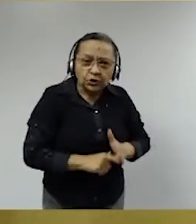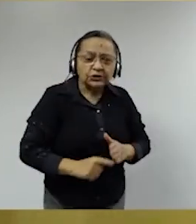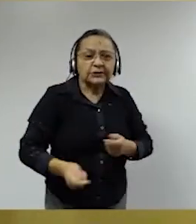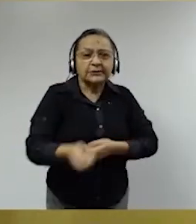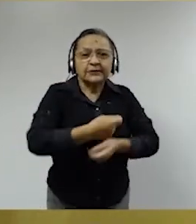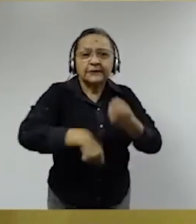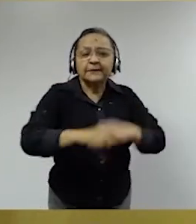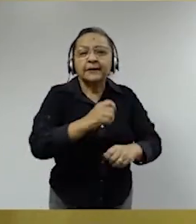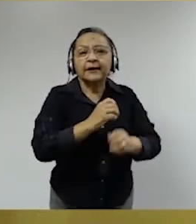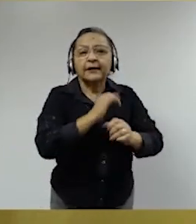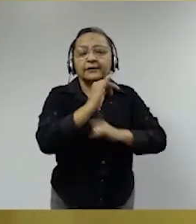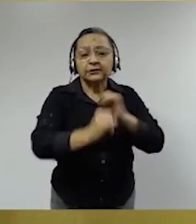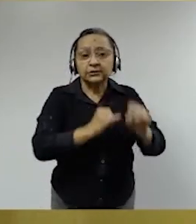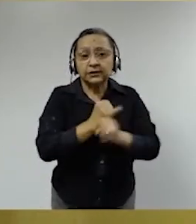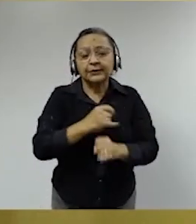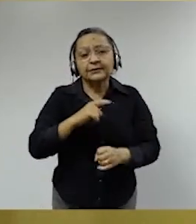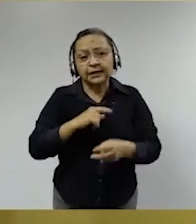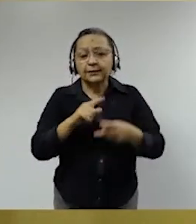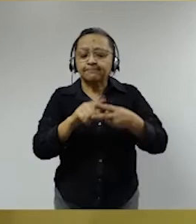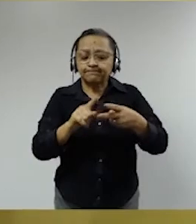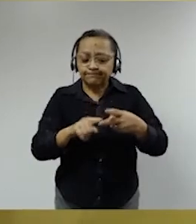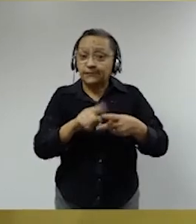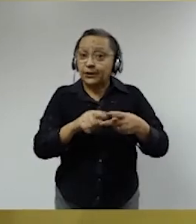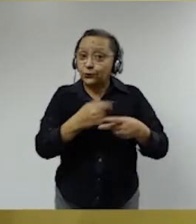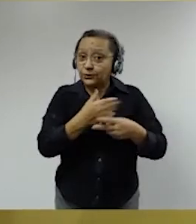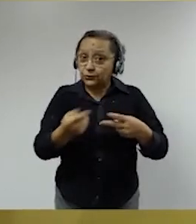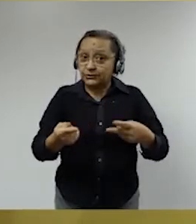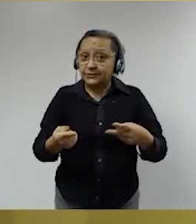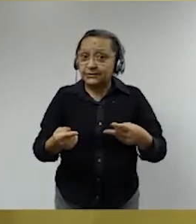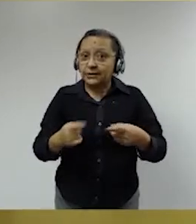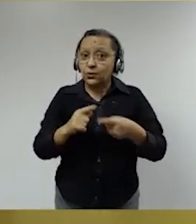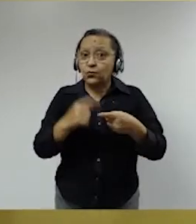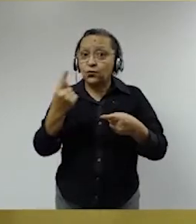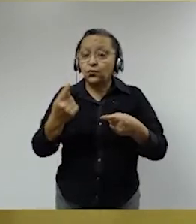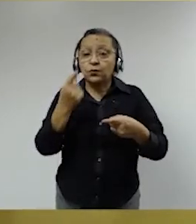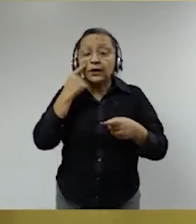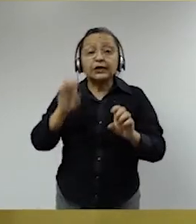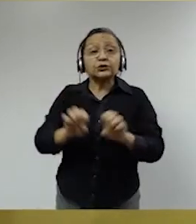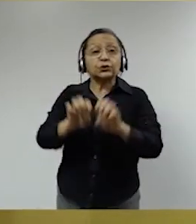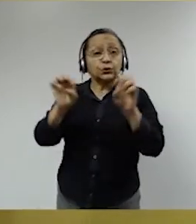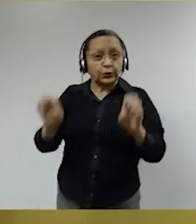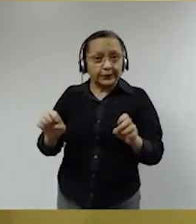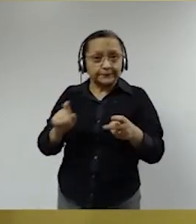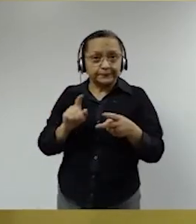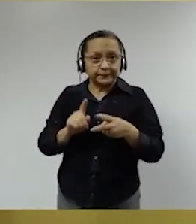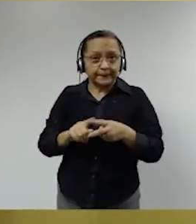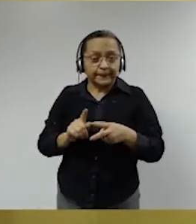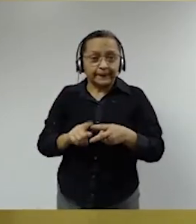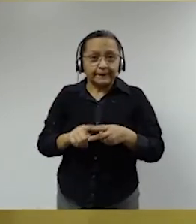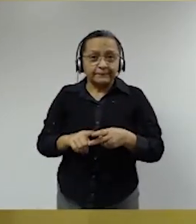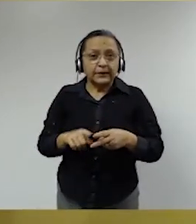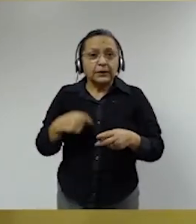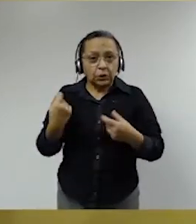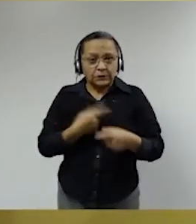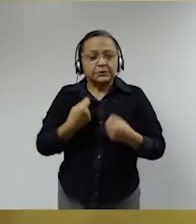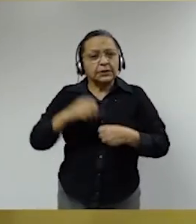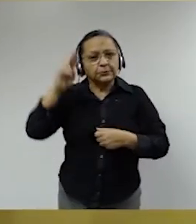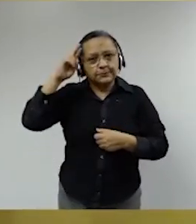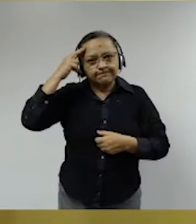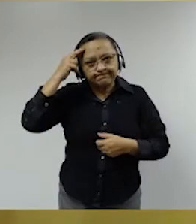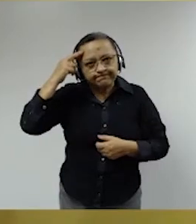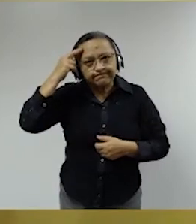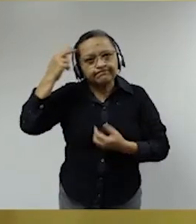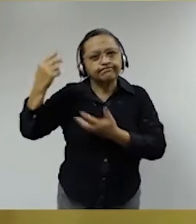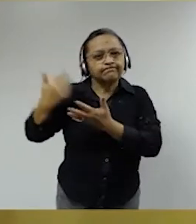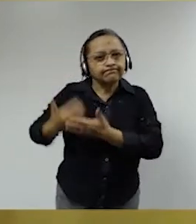que eu acredito que nós temos que refletir sobre eles. Do ponto de vista de estrutura, né, que foi o que o nosso superintendente explicou,